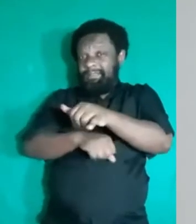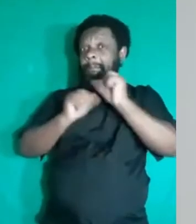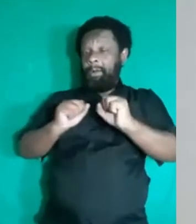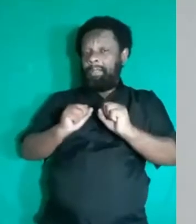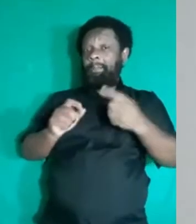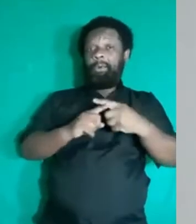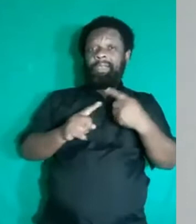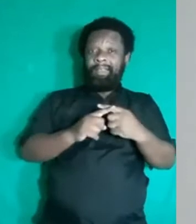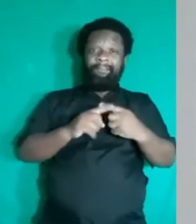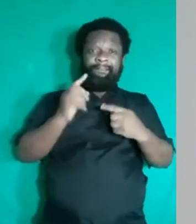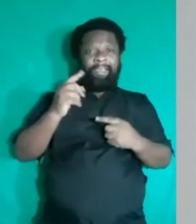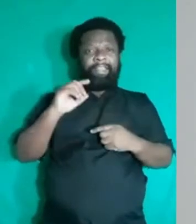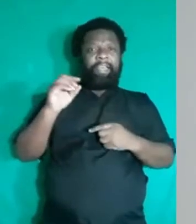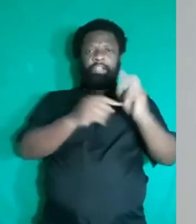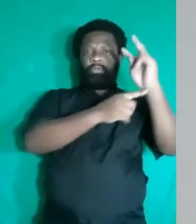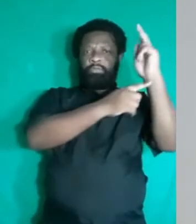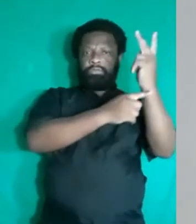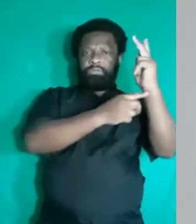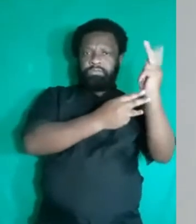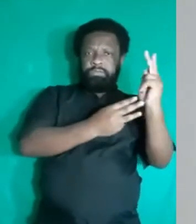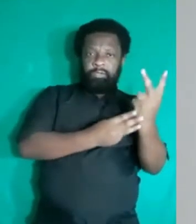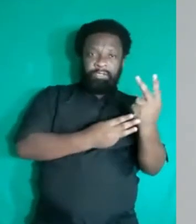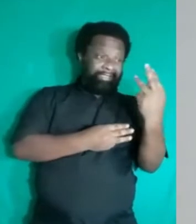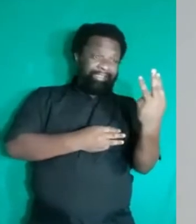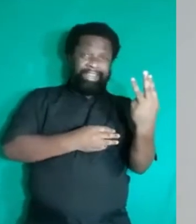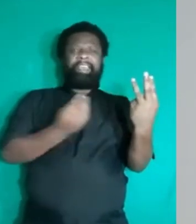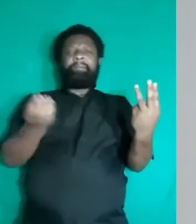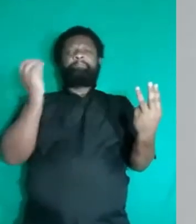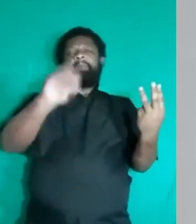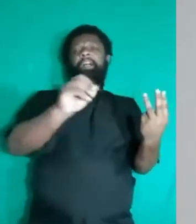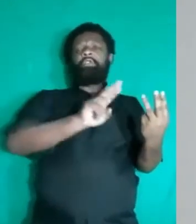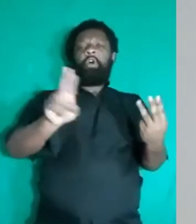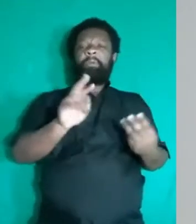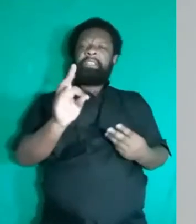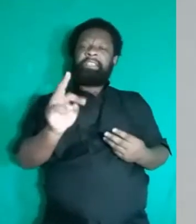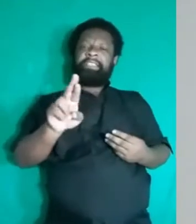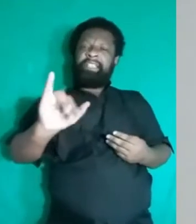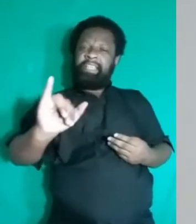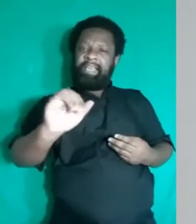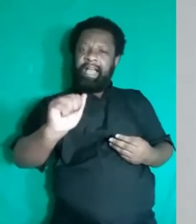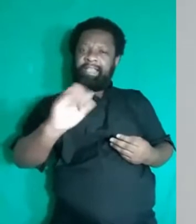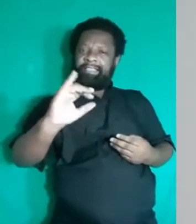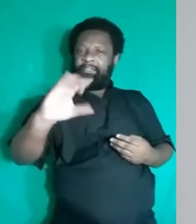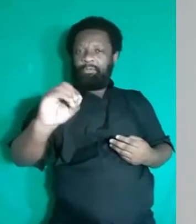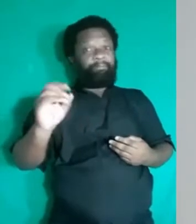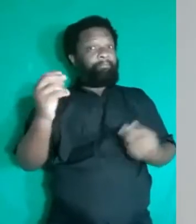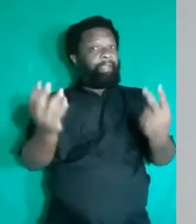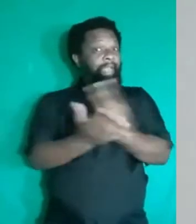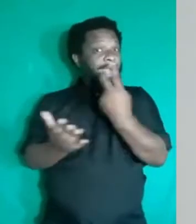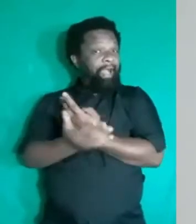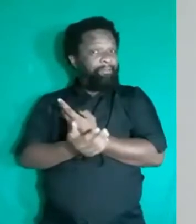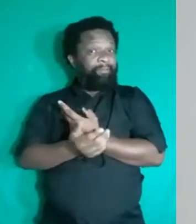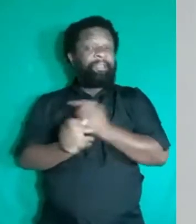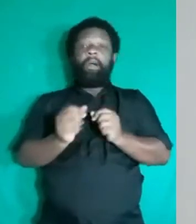E aí que está a pegadinha. Ele tem 3 hidrogênios na fórmula, né? Muitas pessoas se confundem, tem 3 hidrogênios, vai lá e